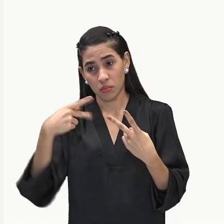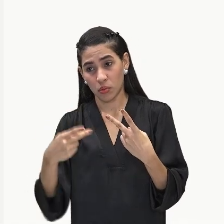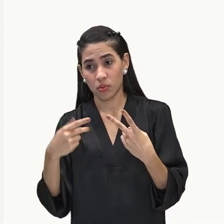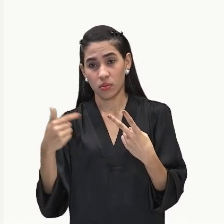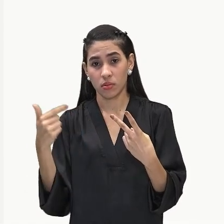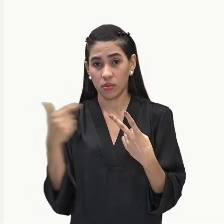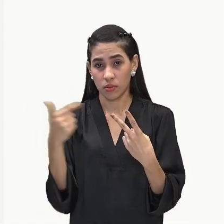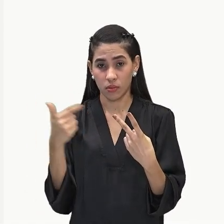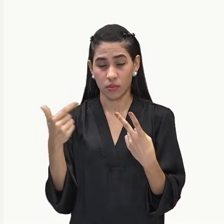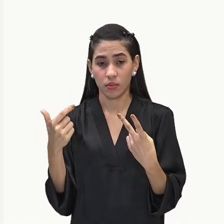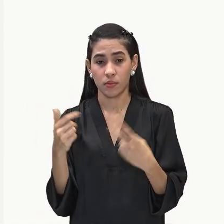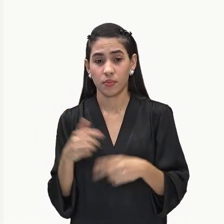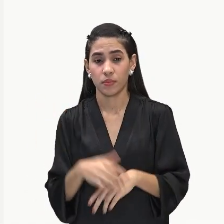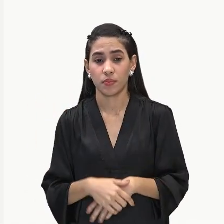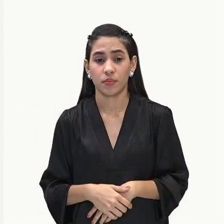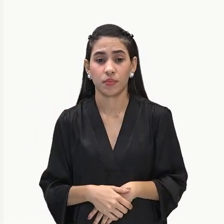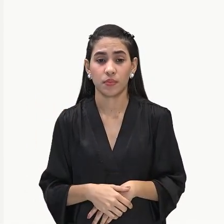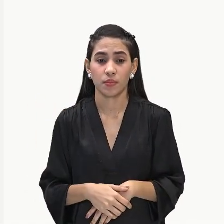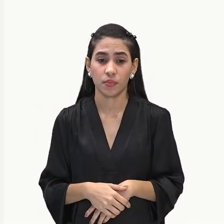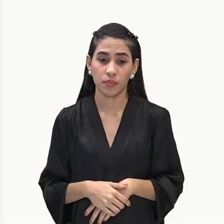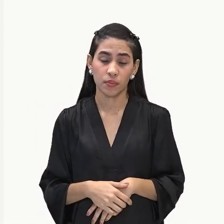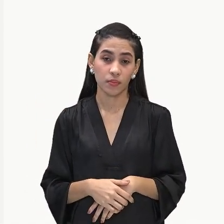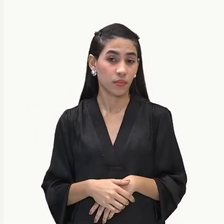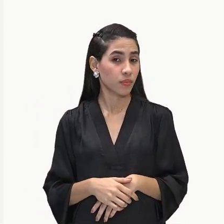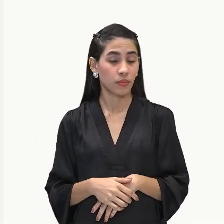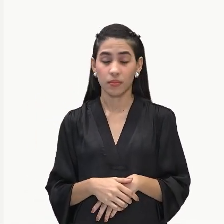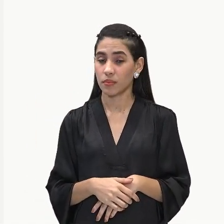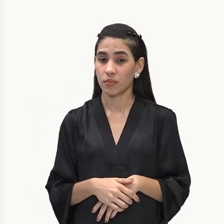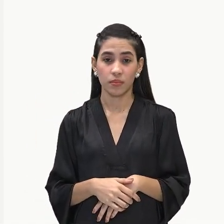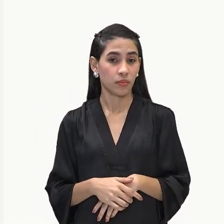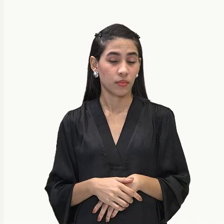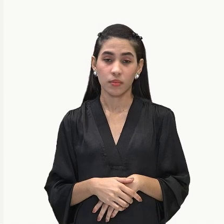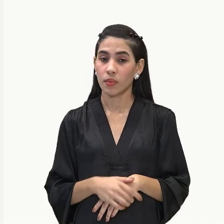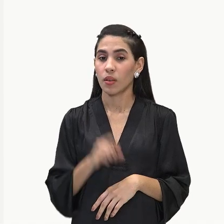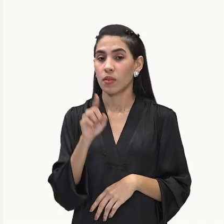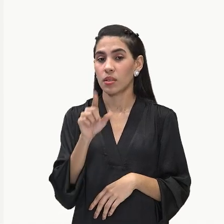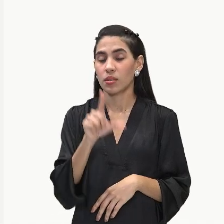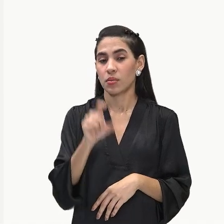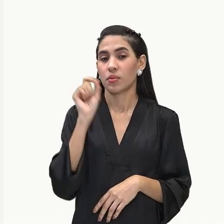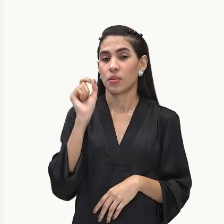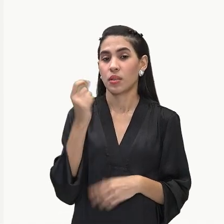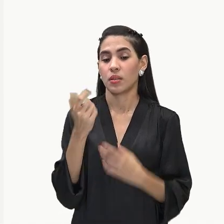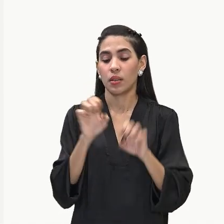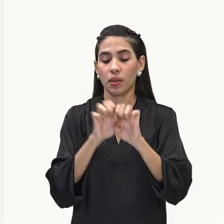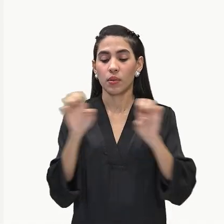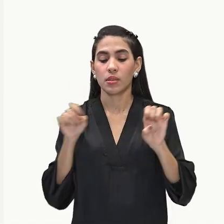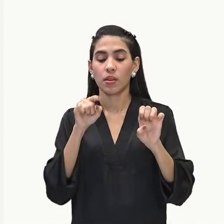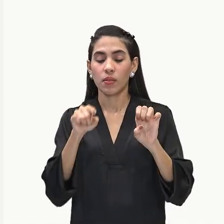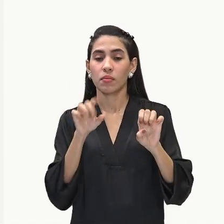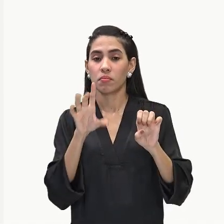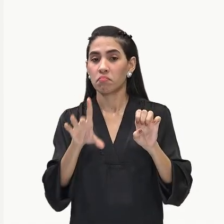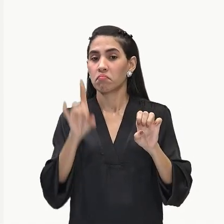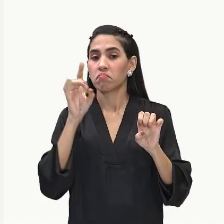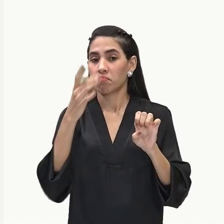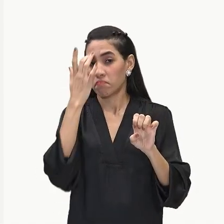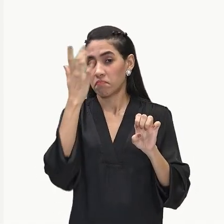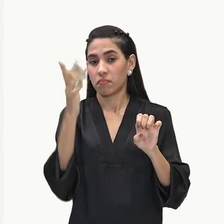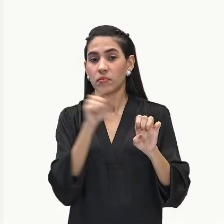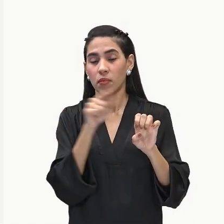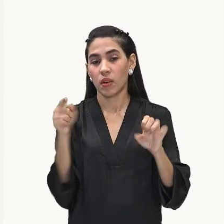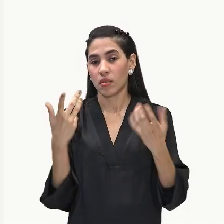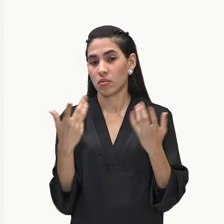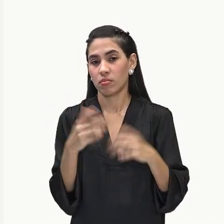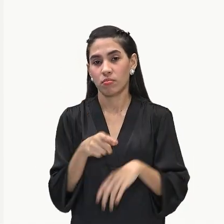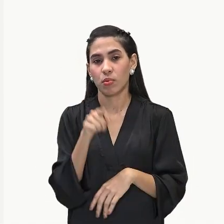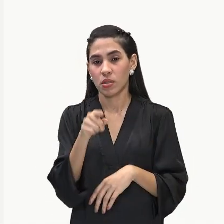também calcular na segunda equação? Não, não. Você vai escolher aquela equação que você considerar mais fácil para